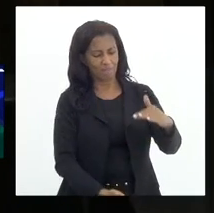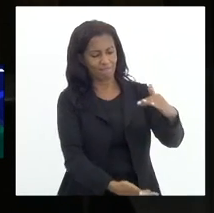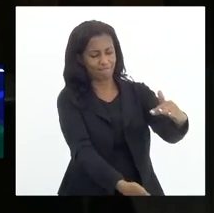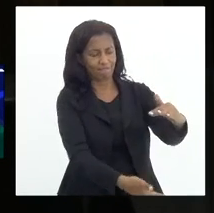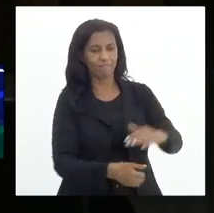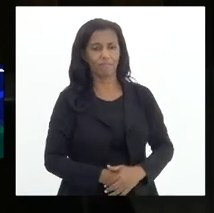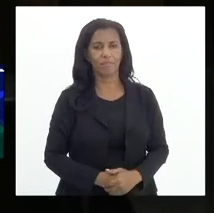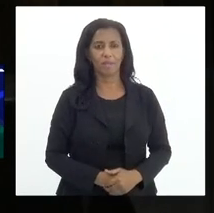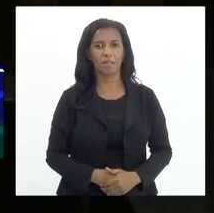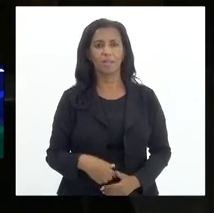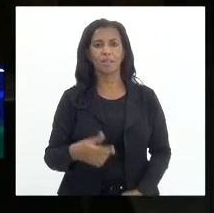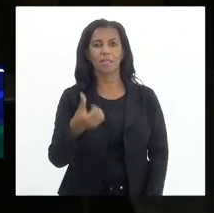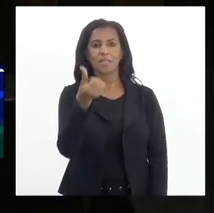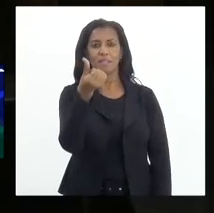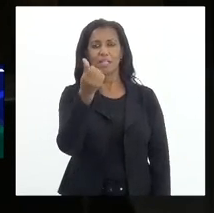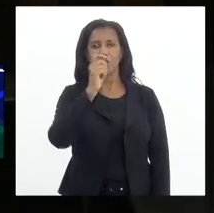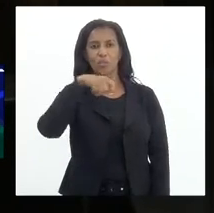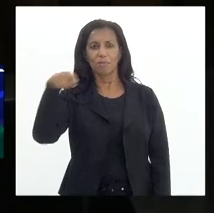acompanhei durante